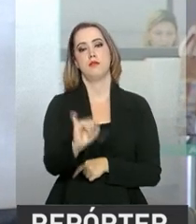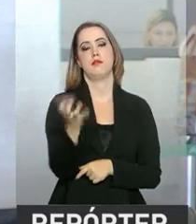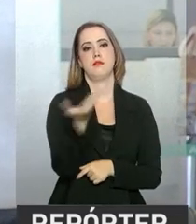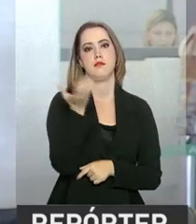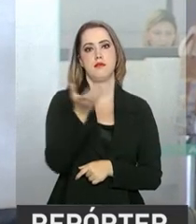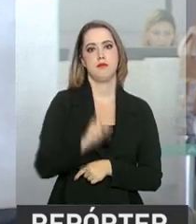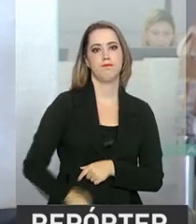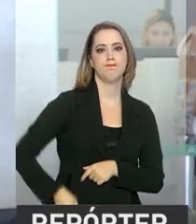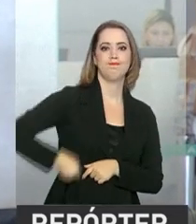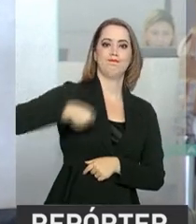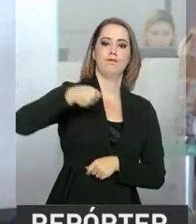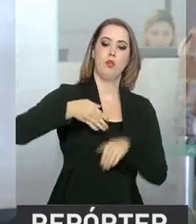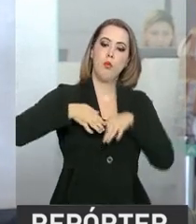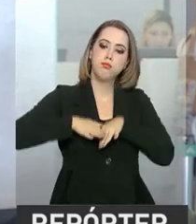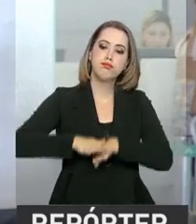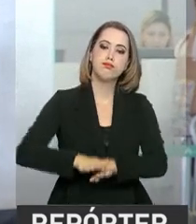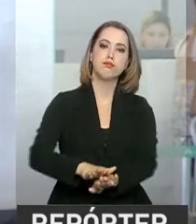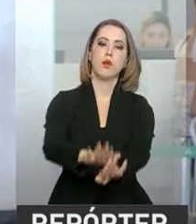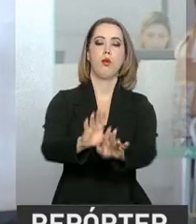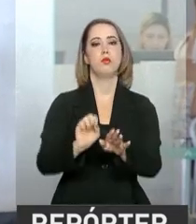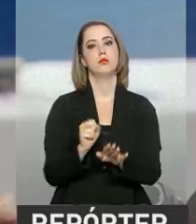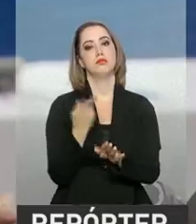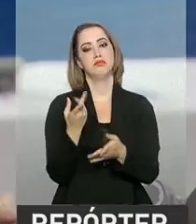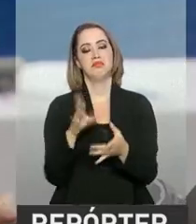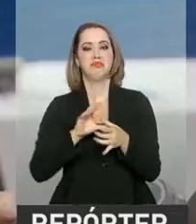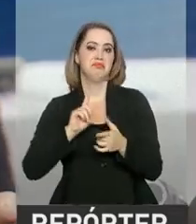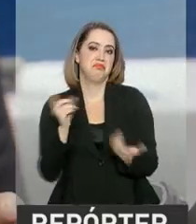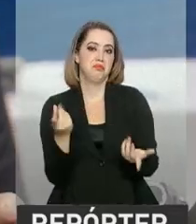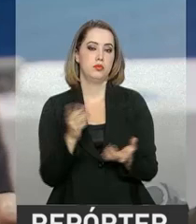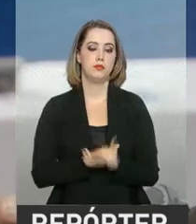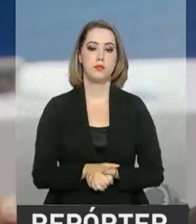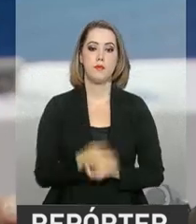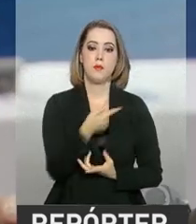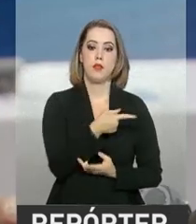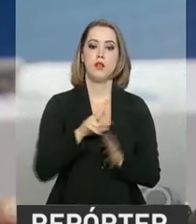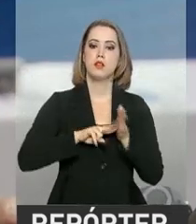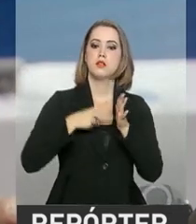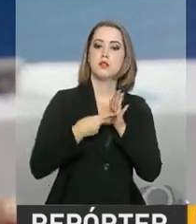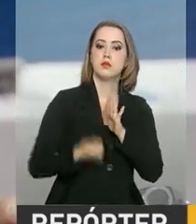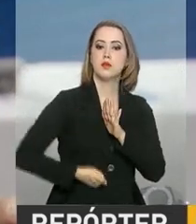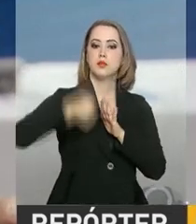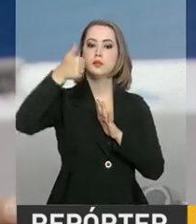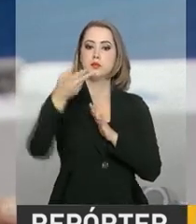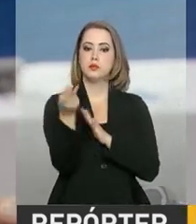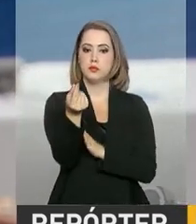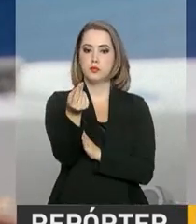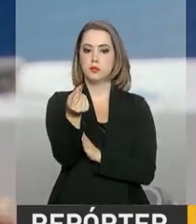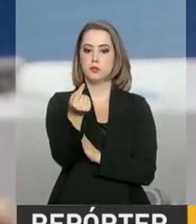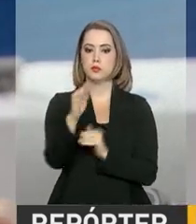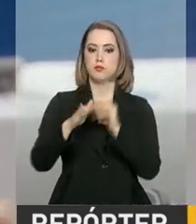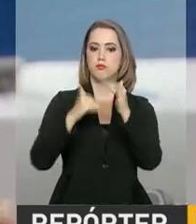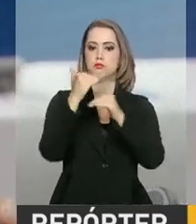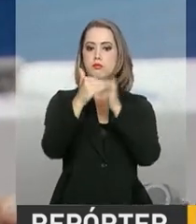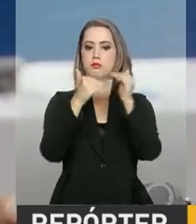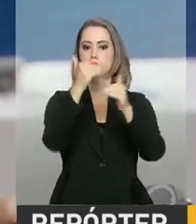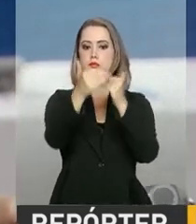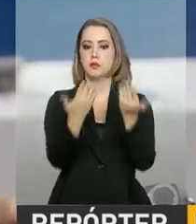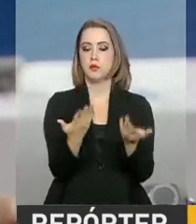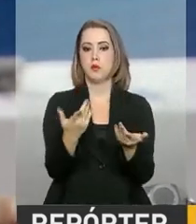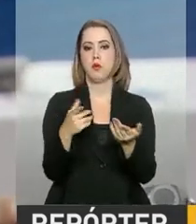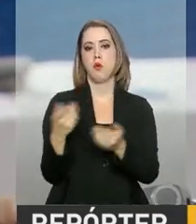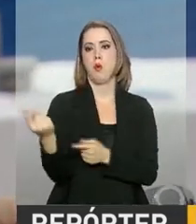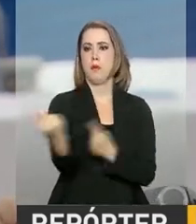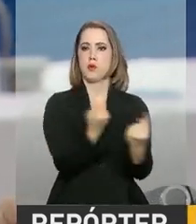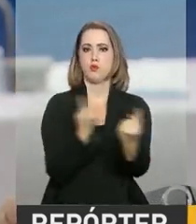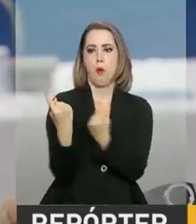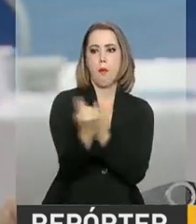das passagens se vão ou não despachar as malas. Isso se traduzindo em melhores preços, a gente acredita que mais e mais consumidores vão ser trazidos